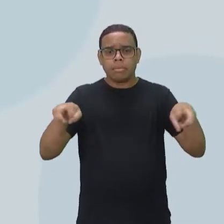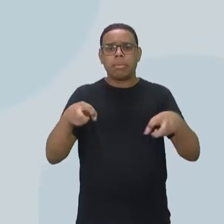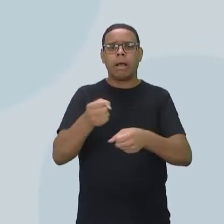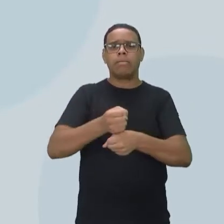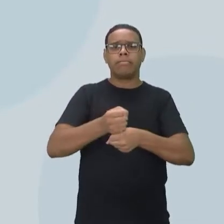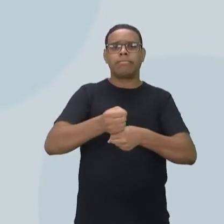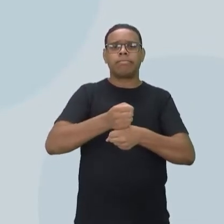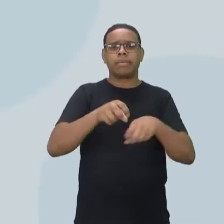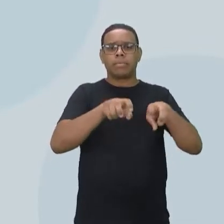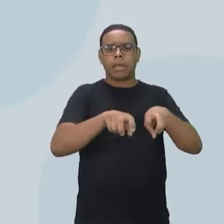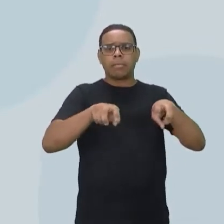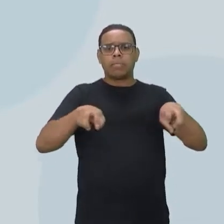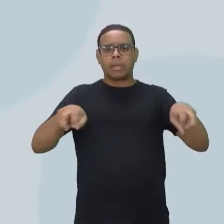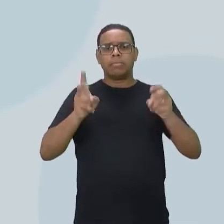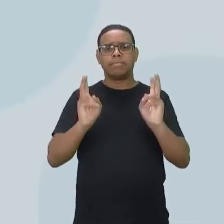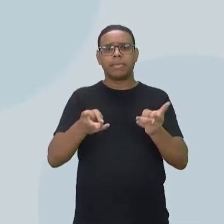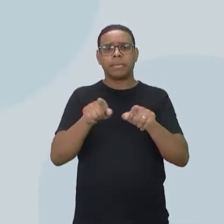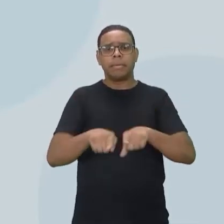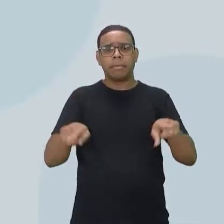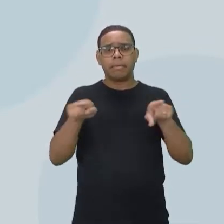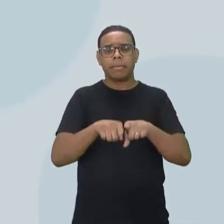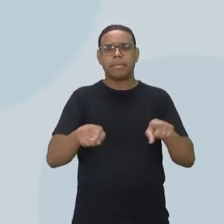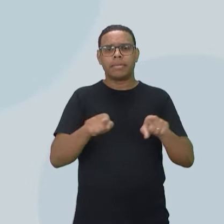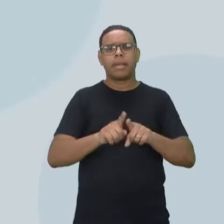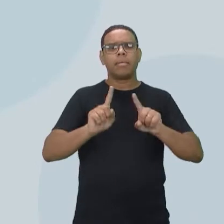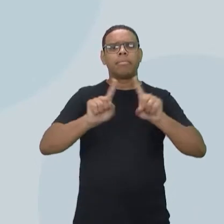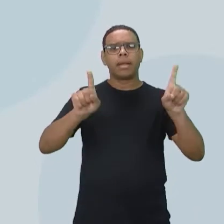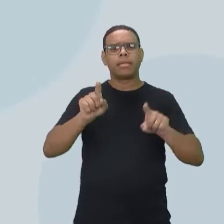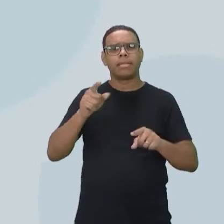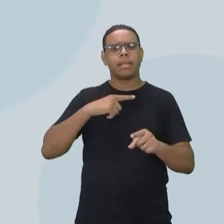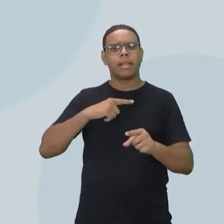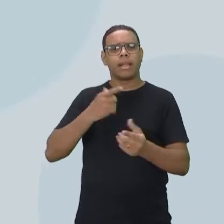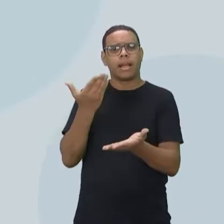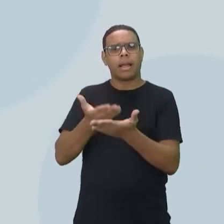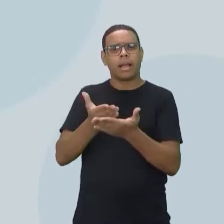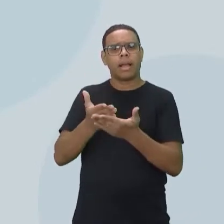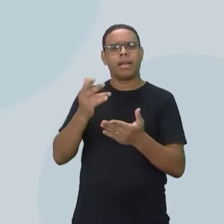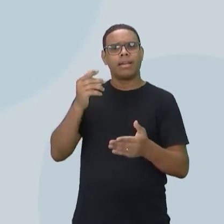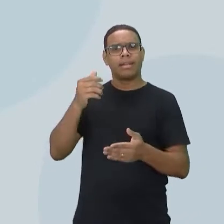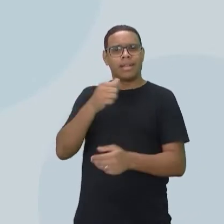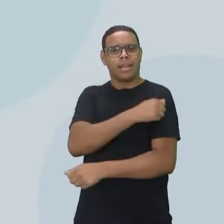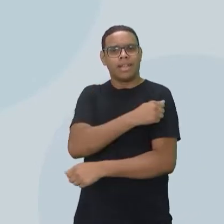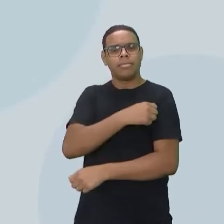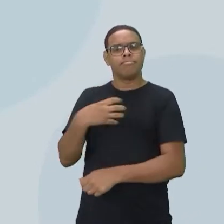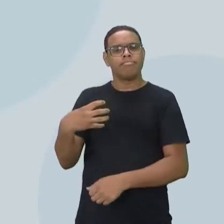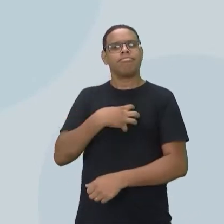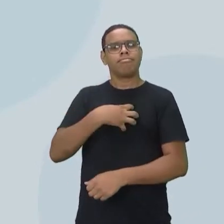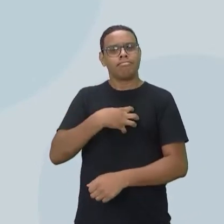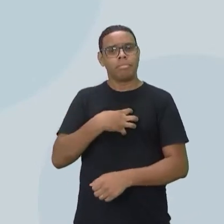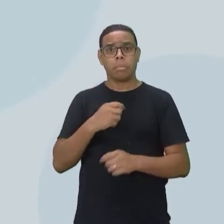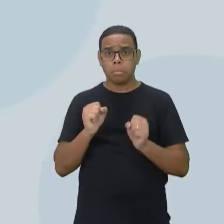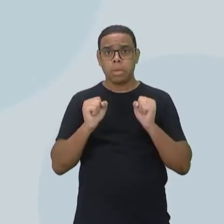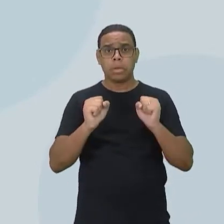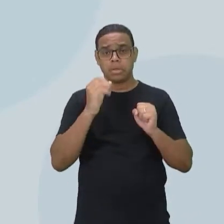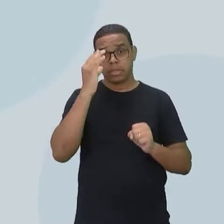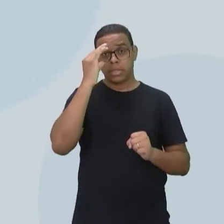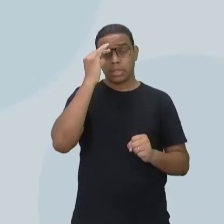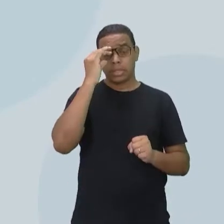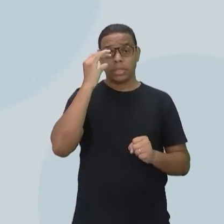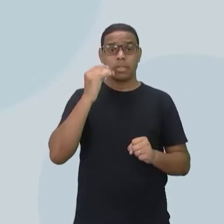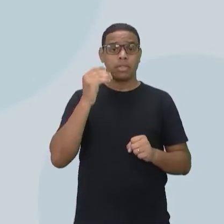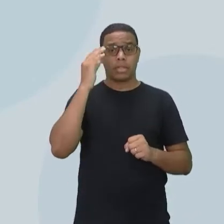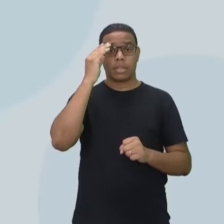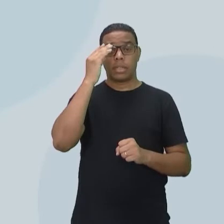né? Então, mas e aquelas aulas que marcam os estudantes, né? Pode ser que uma aula que